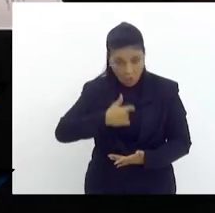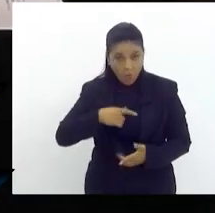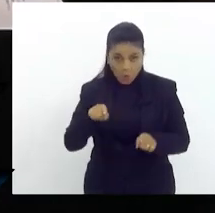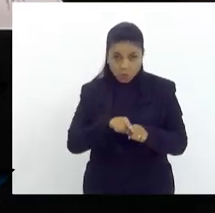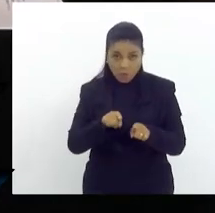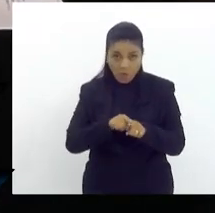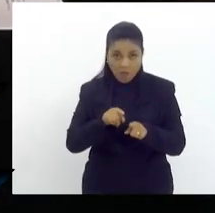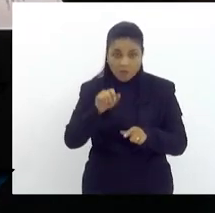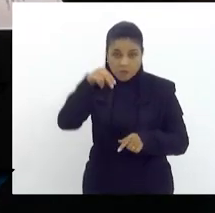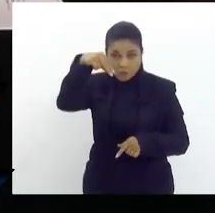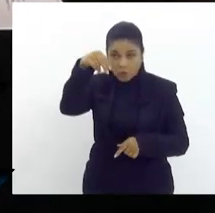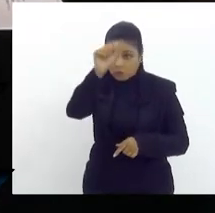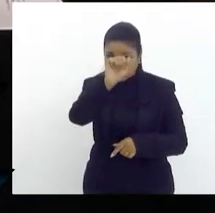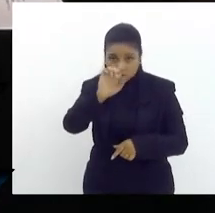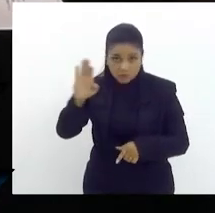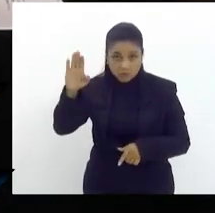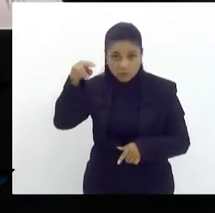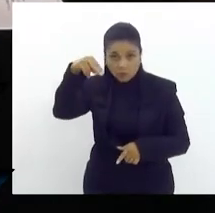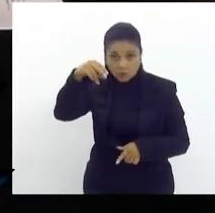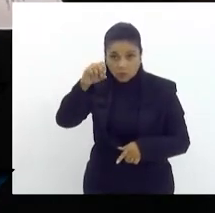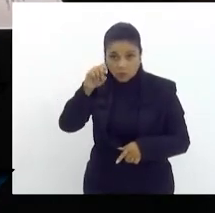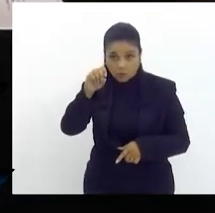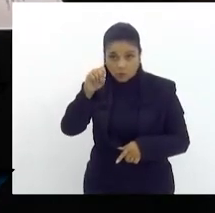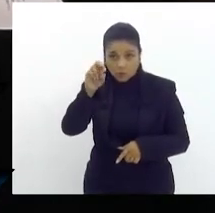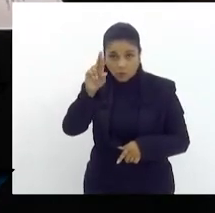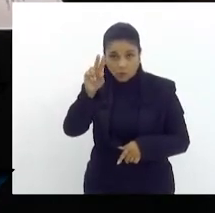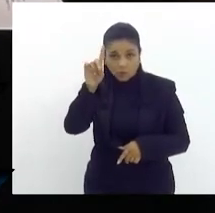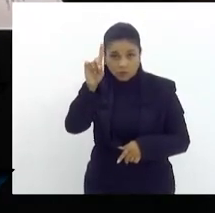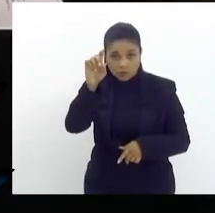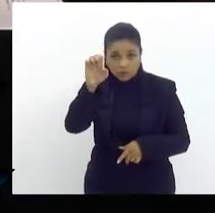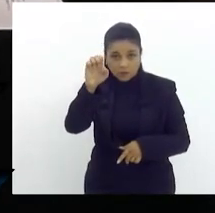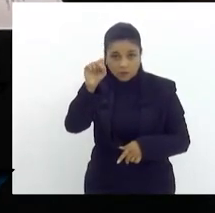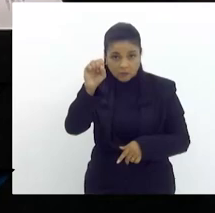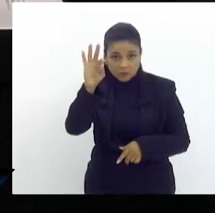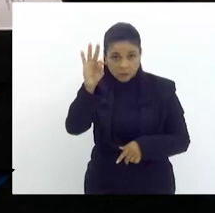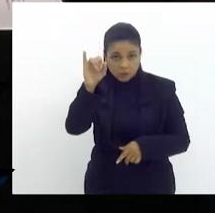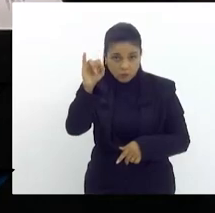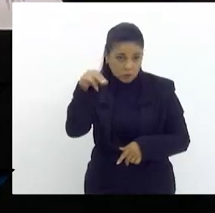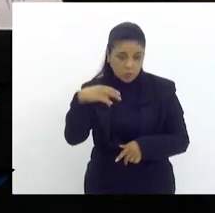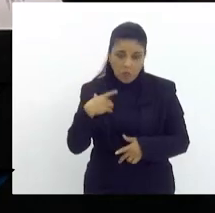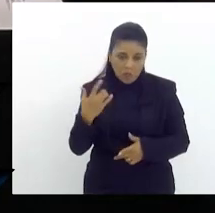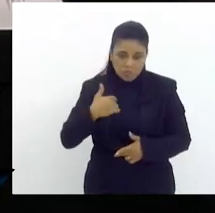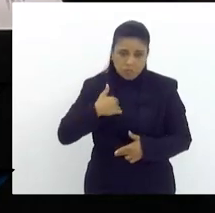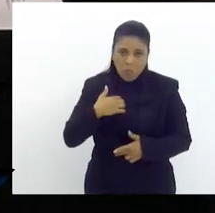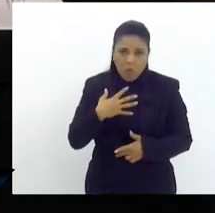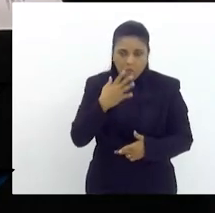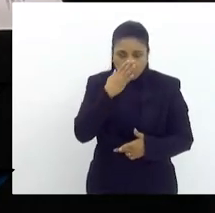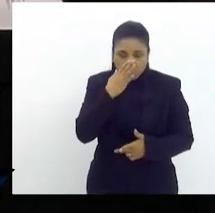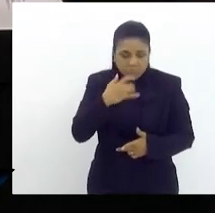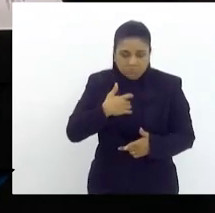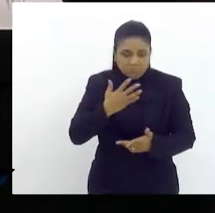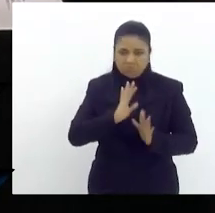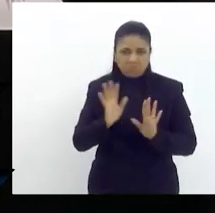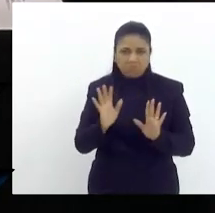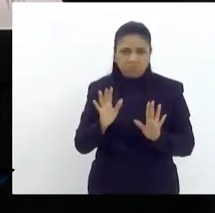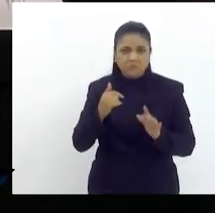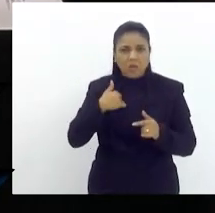e que não se sentiu atingido Eu também sou pernambucano